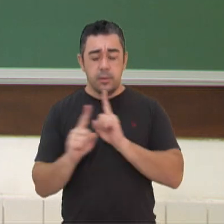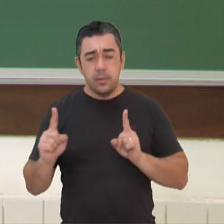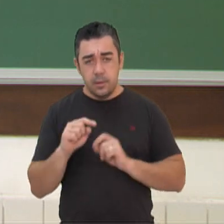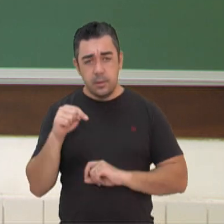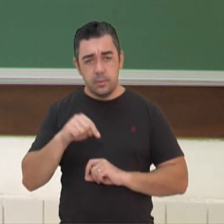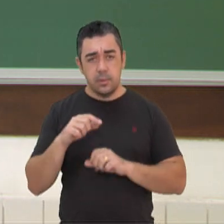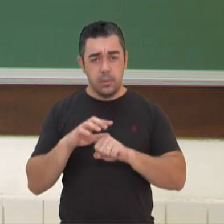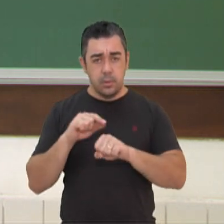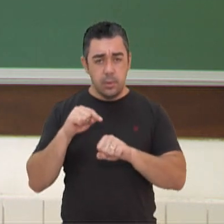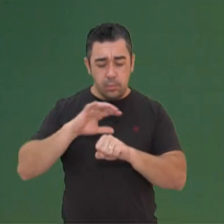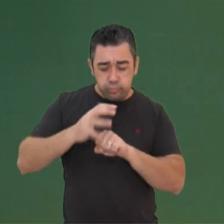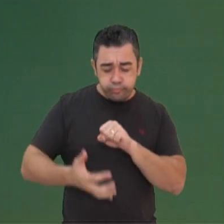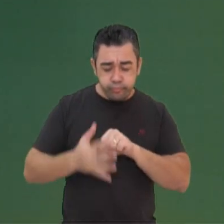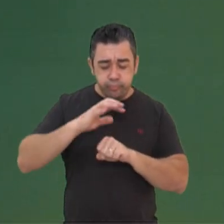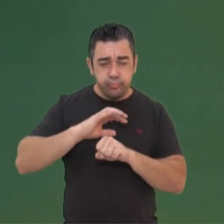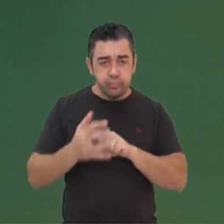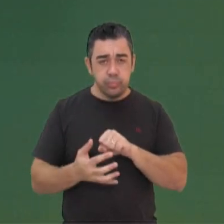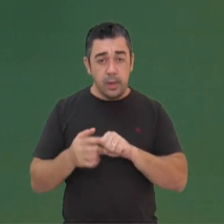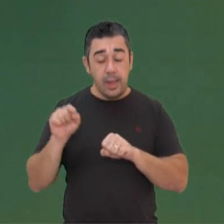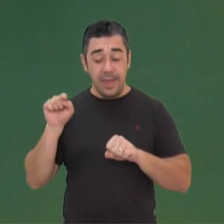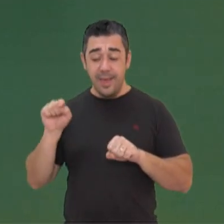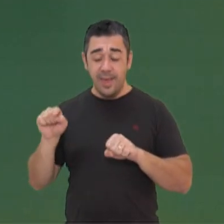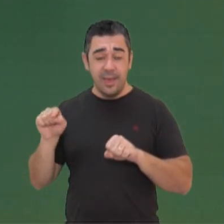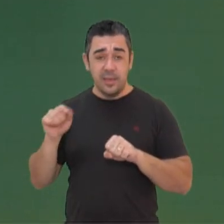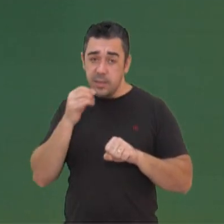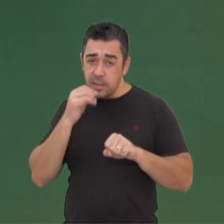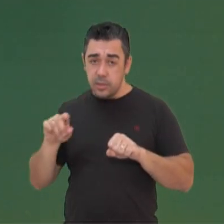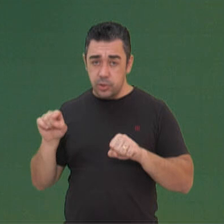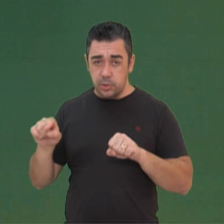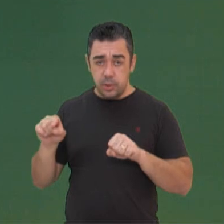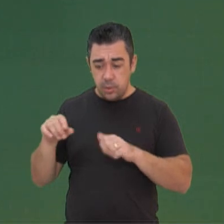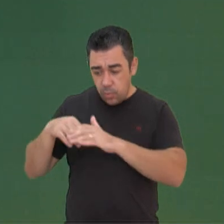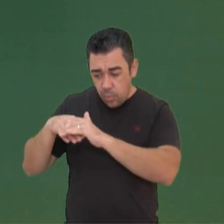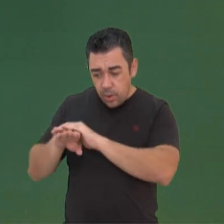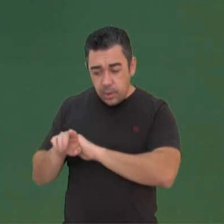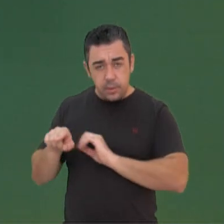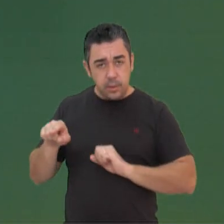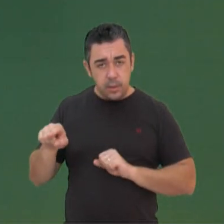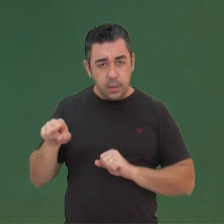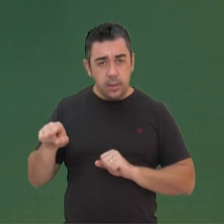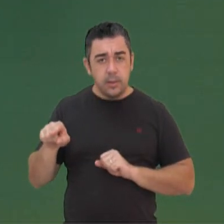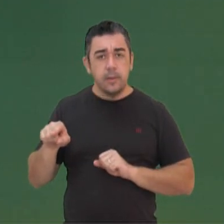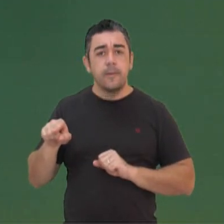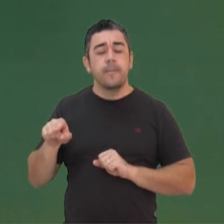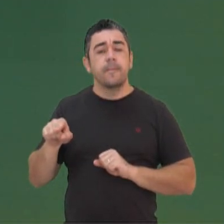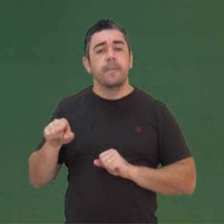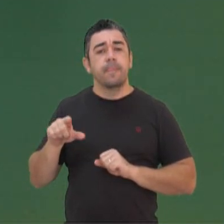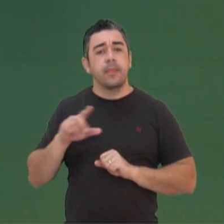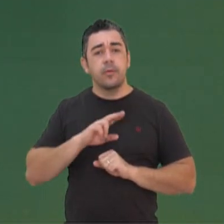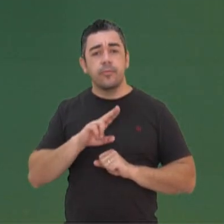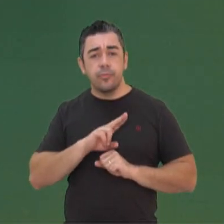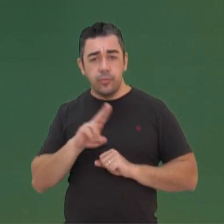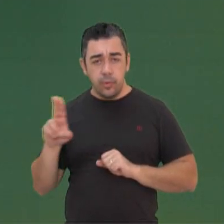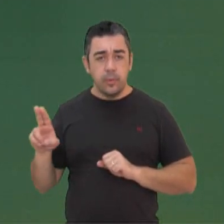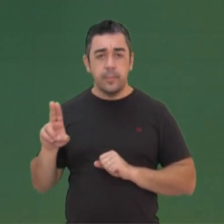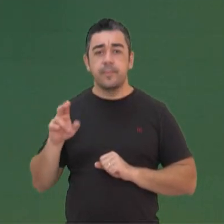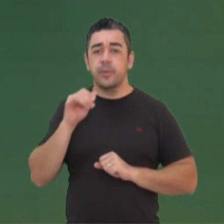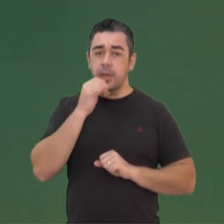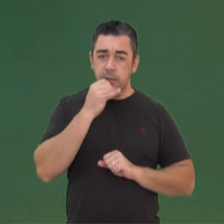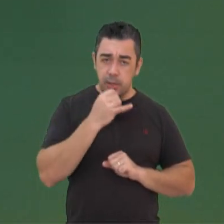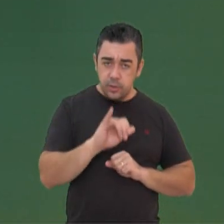maior. Essa energia guardada pela carga, no caso como ela está sendo presa, a gente vai chamar isso de